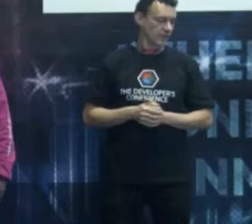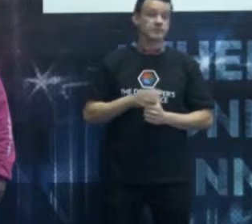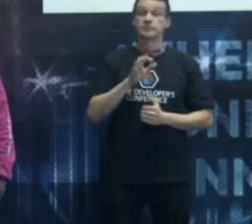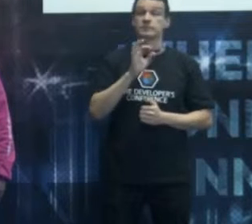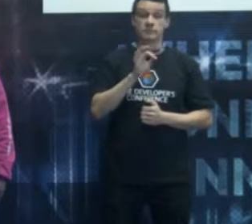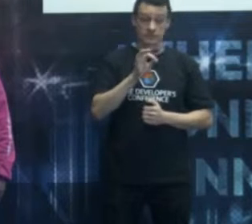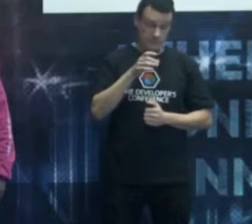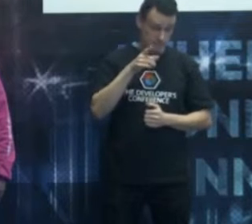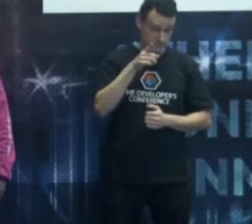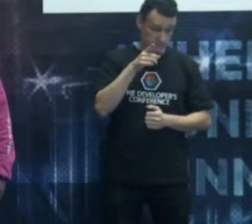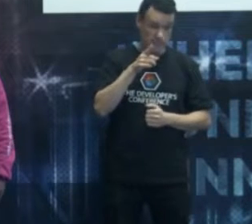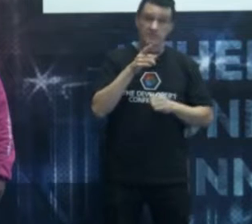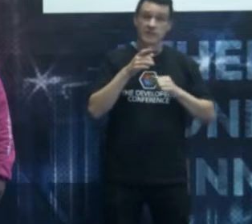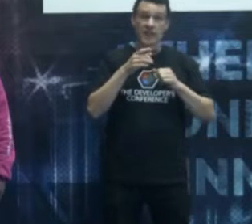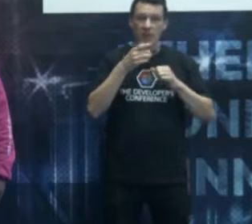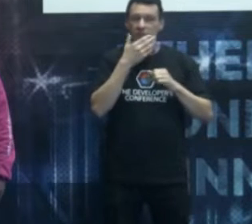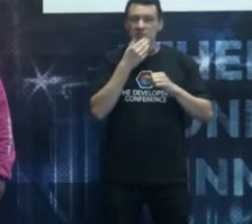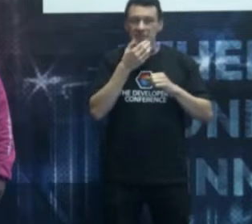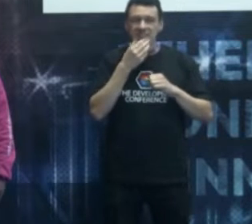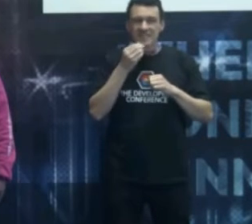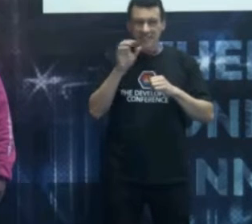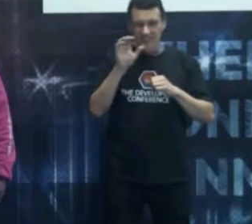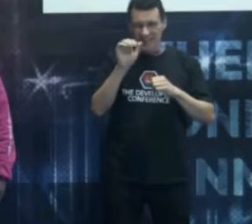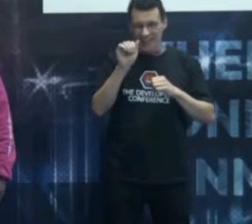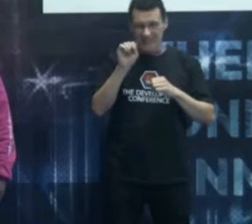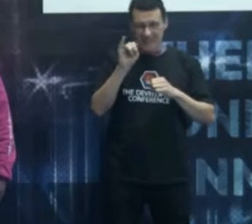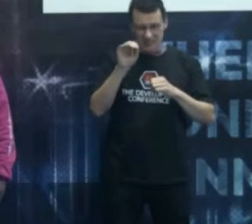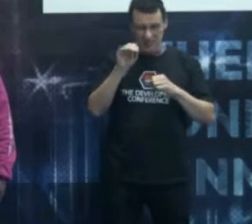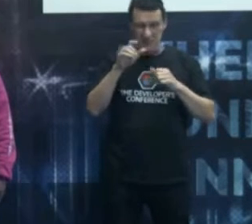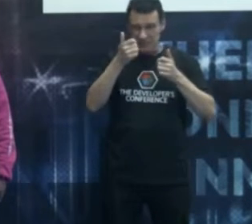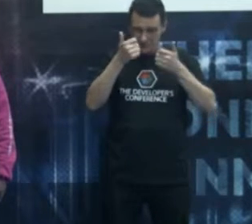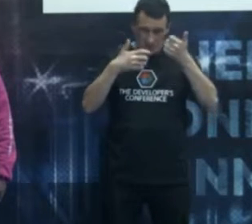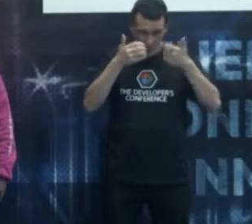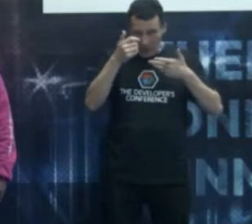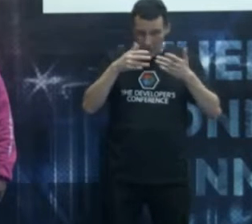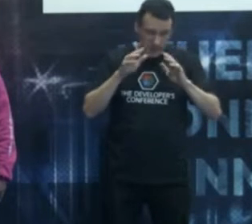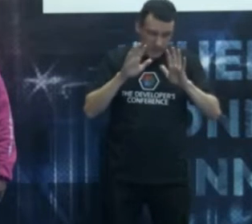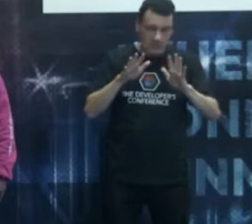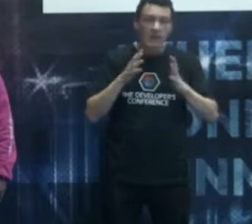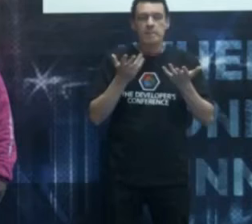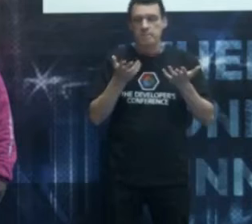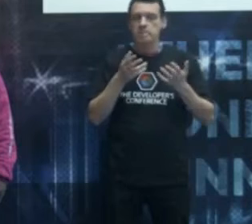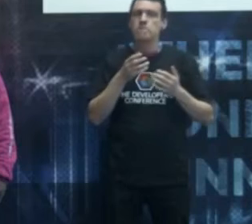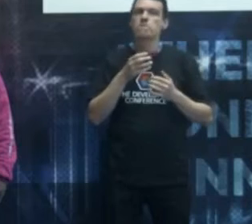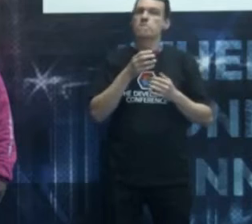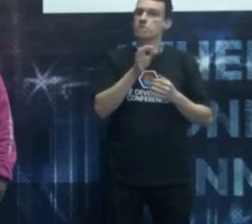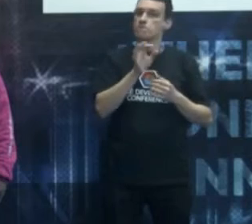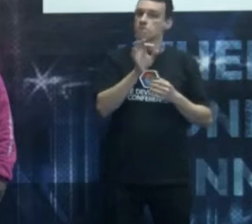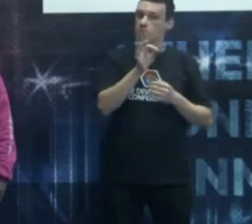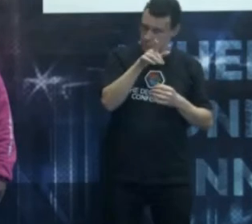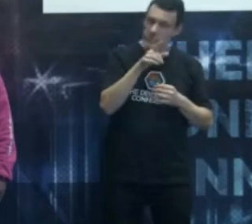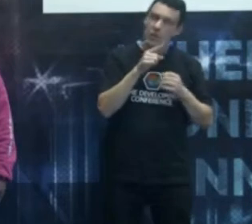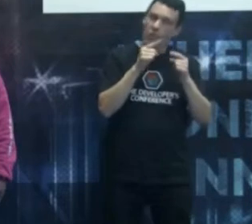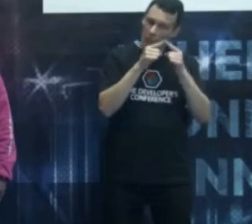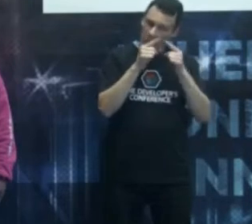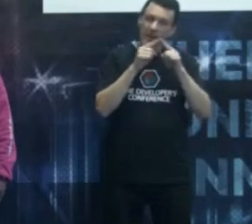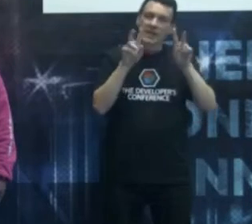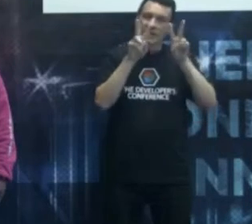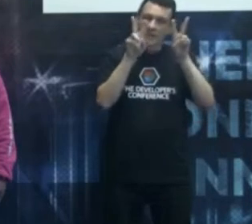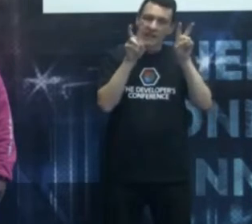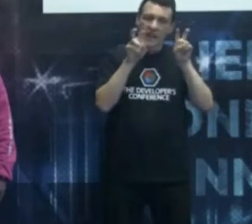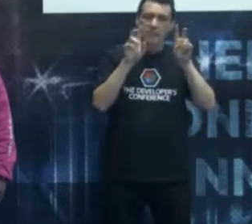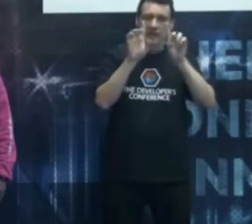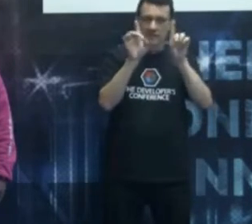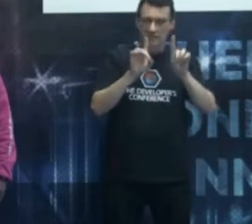que o Cássio trouxe, que é um tema bem legal de estudo mesmo, e dentro do tema de deficiência tem um impacto muito